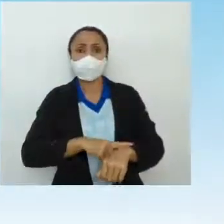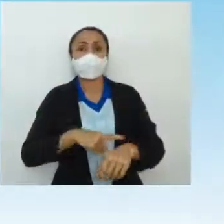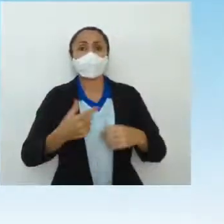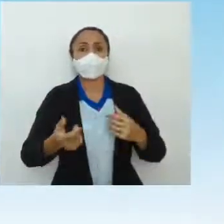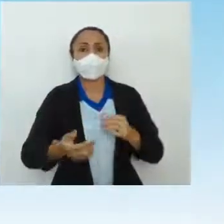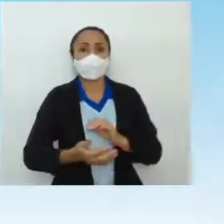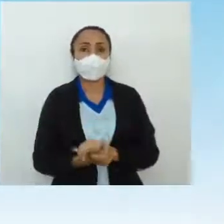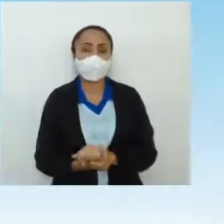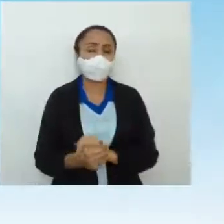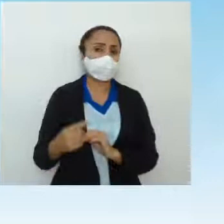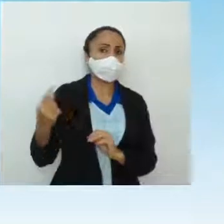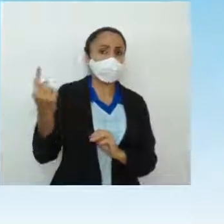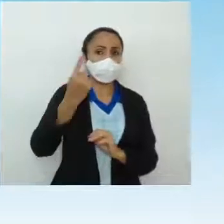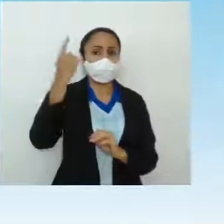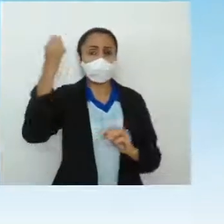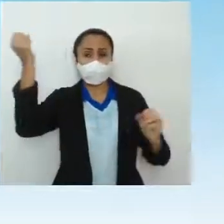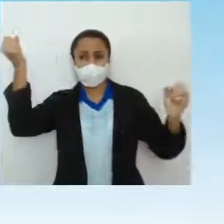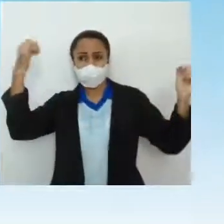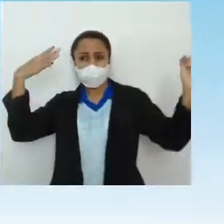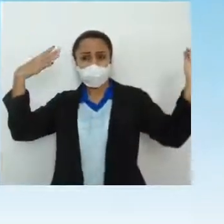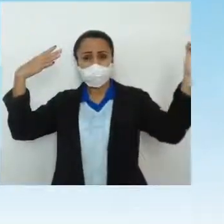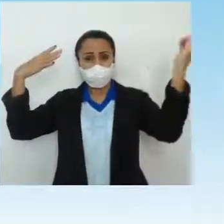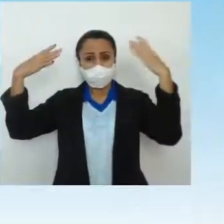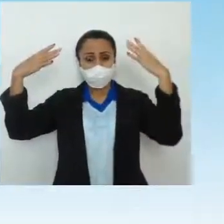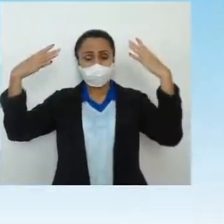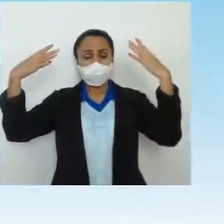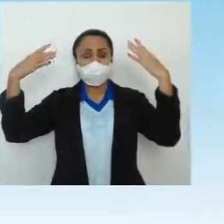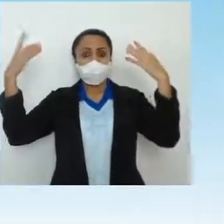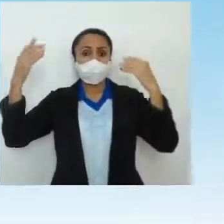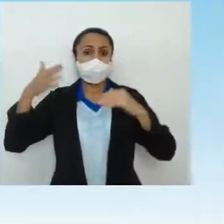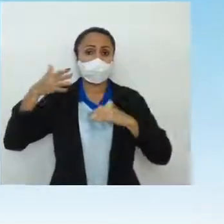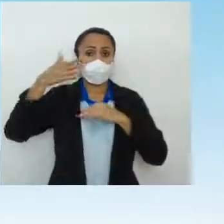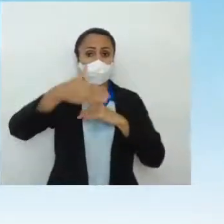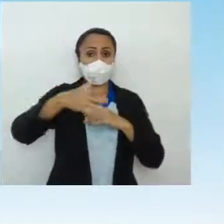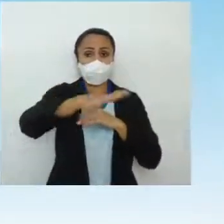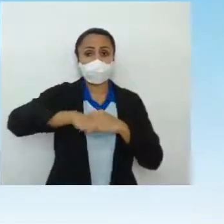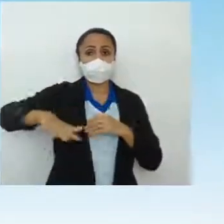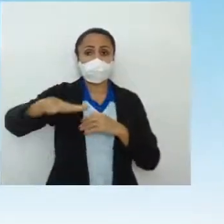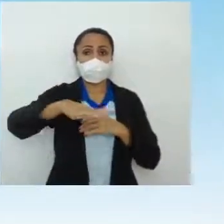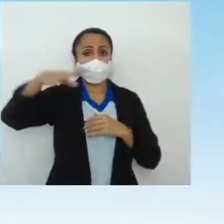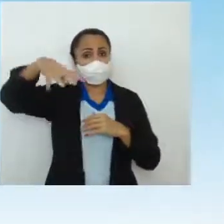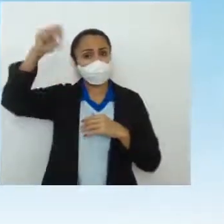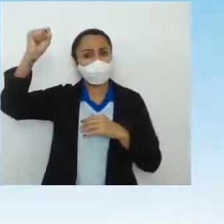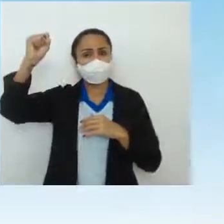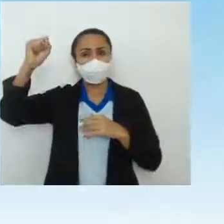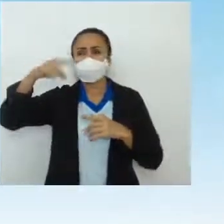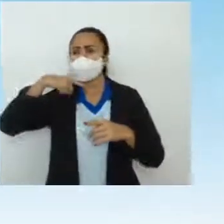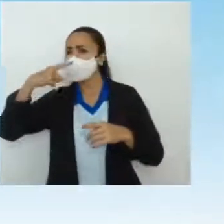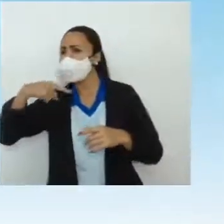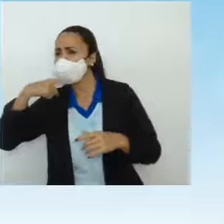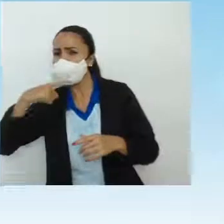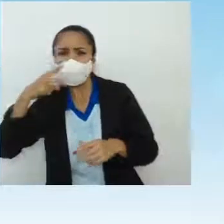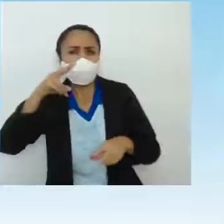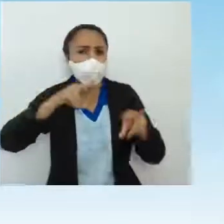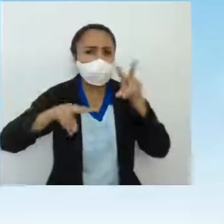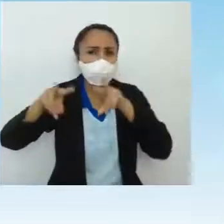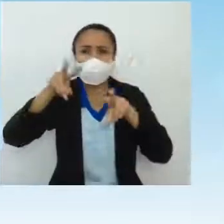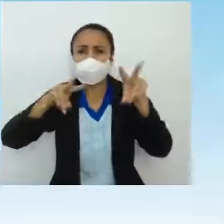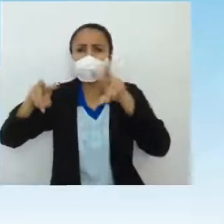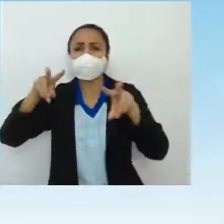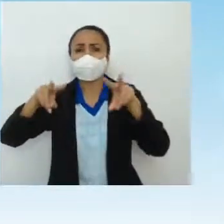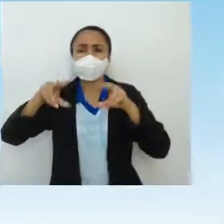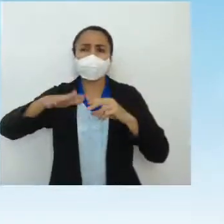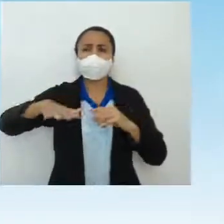alta incidência de luz e depois ela entra em um local escuro, ela não consegue enxergar logo de imediato o que está ao